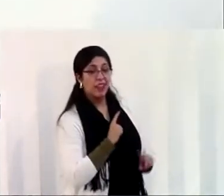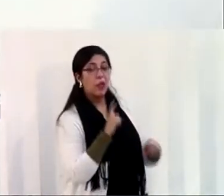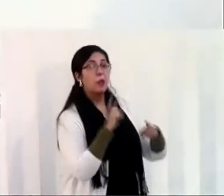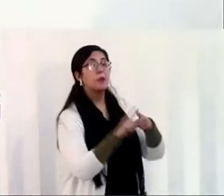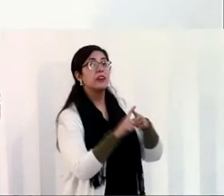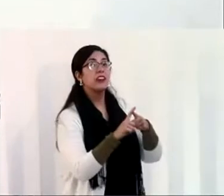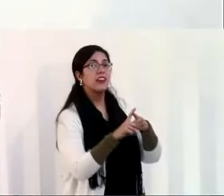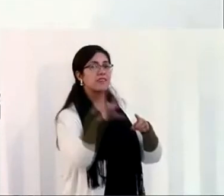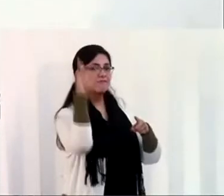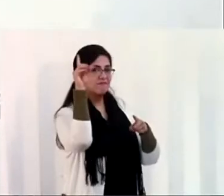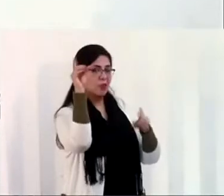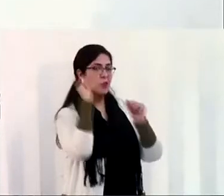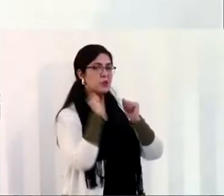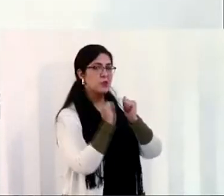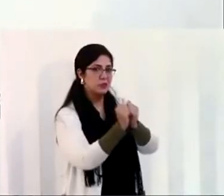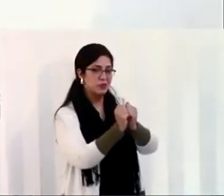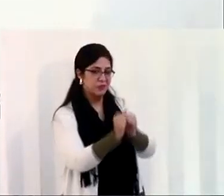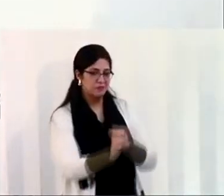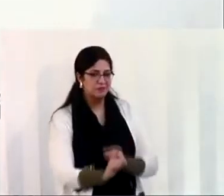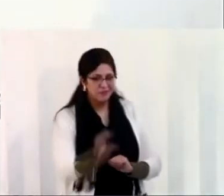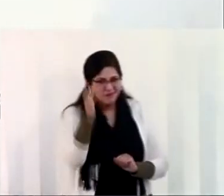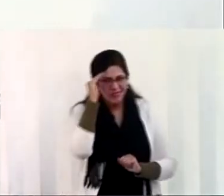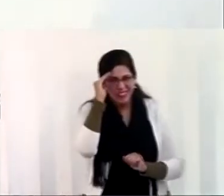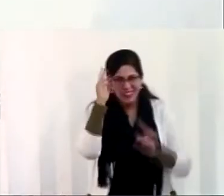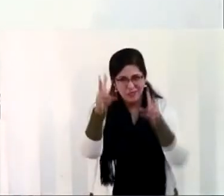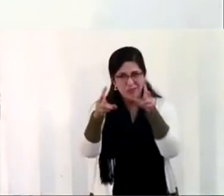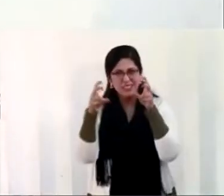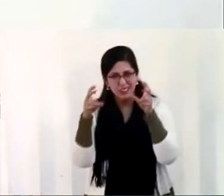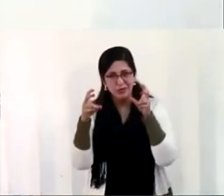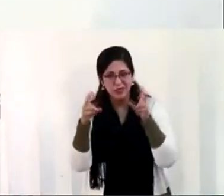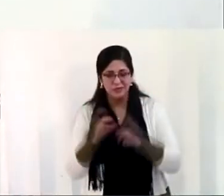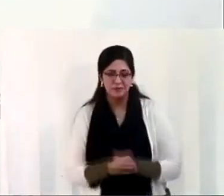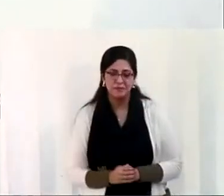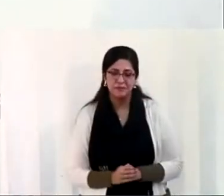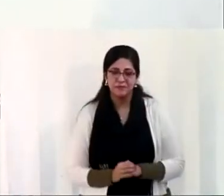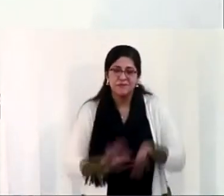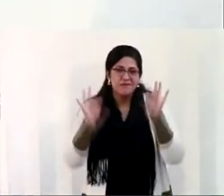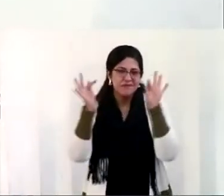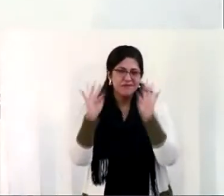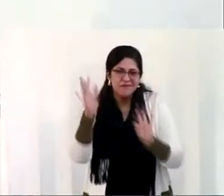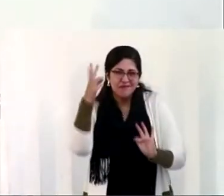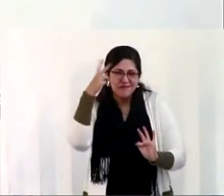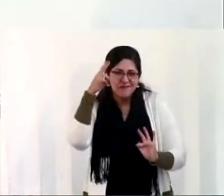vocês. E vocês sabiam e reconheciam. Memórias felizes